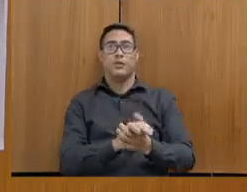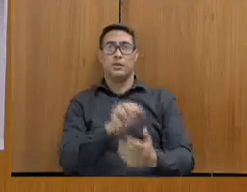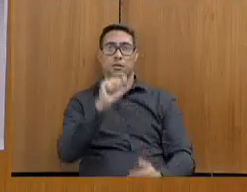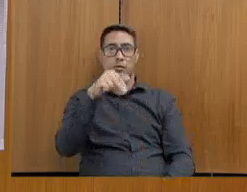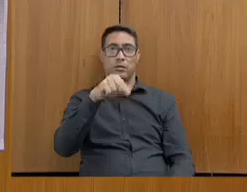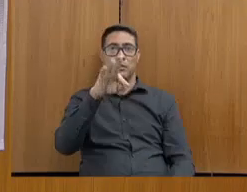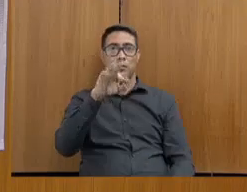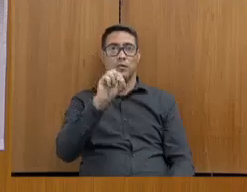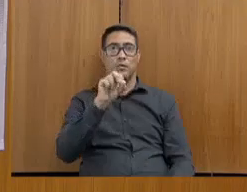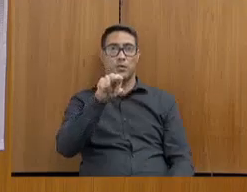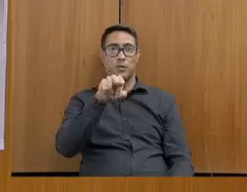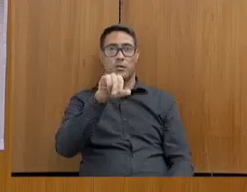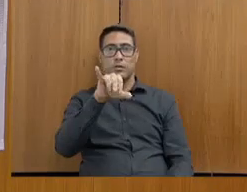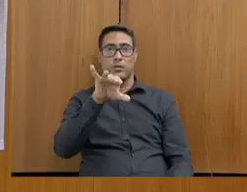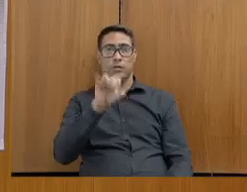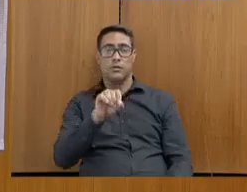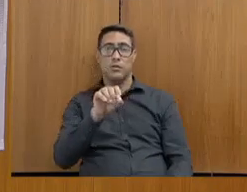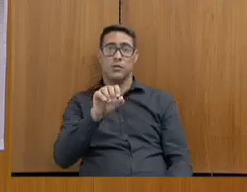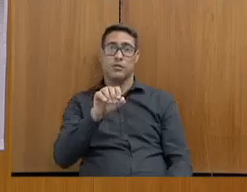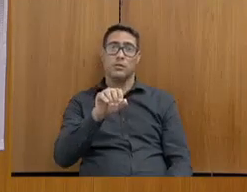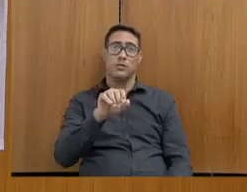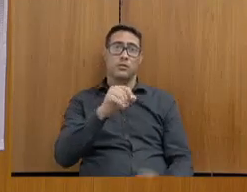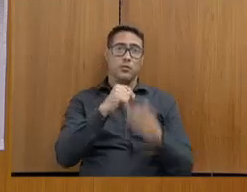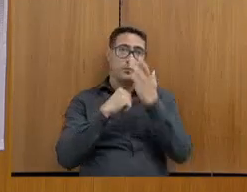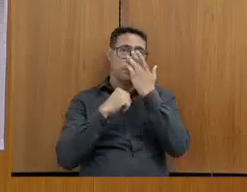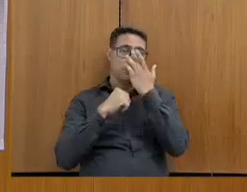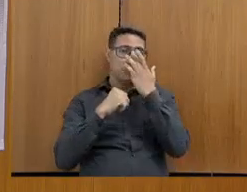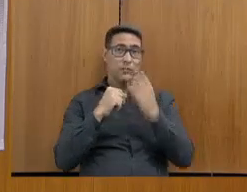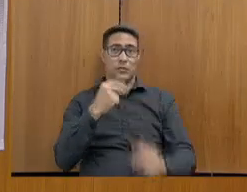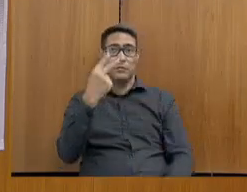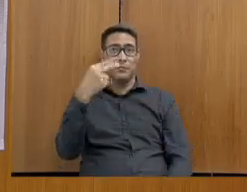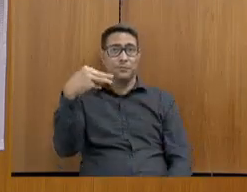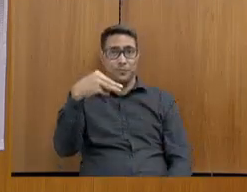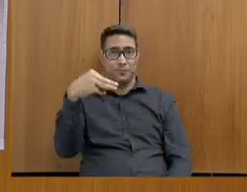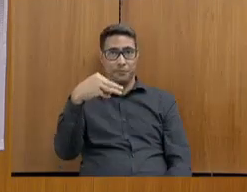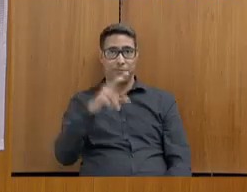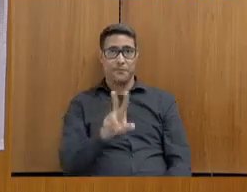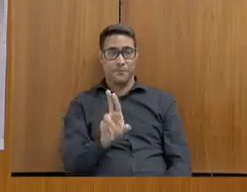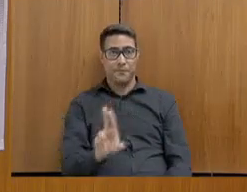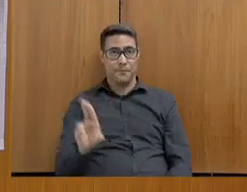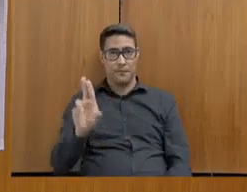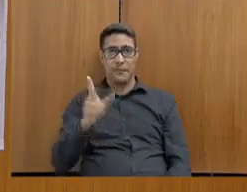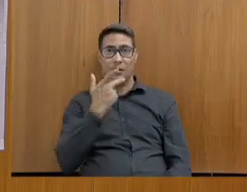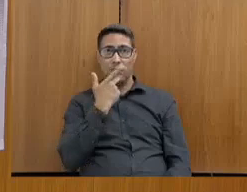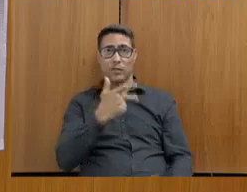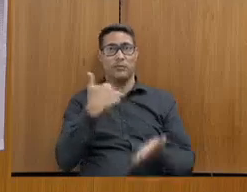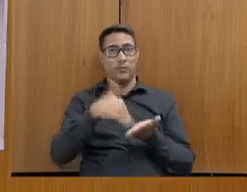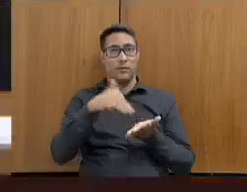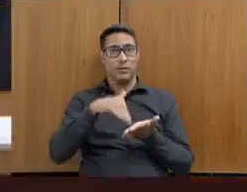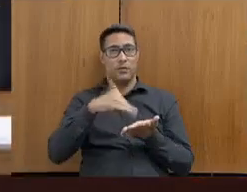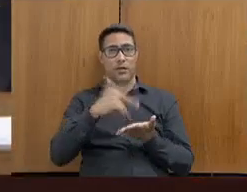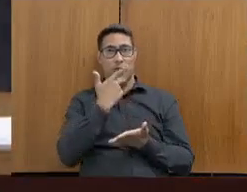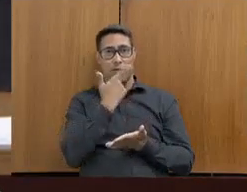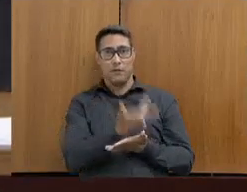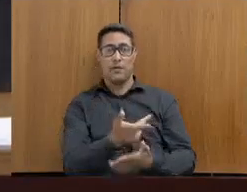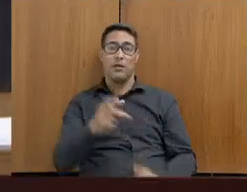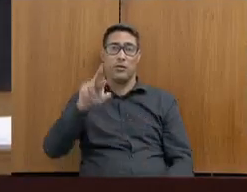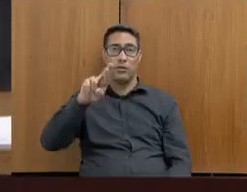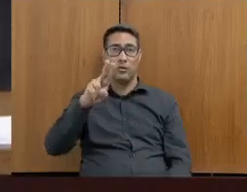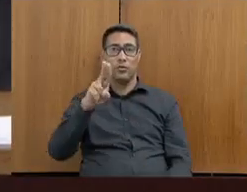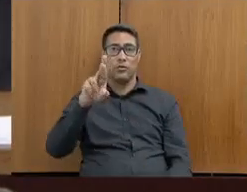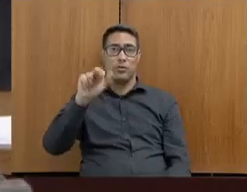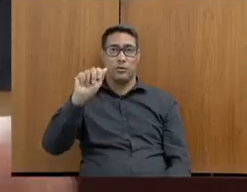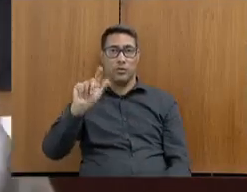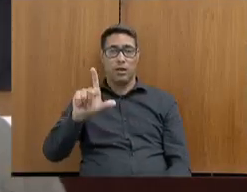fazer mais alguma consideração é só para os dois minutinhos Quando eu digo da questão do rural dá um exemplo